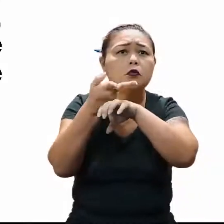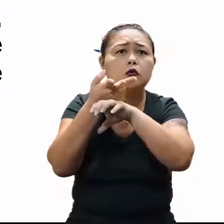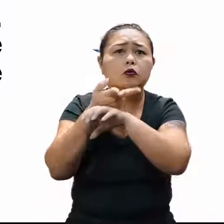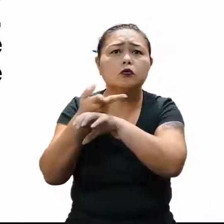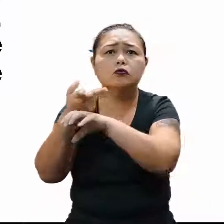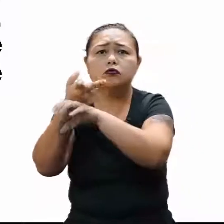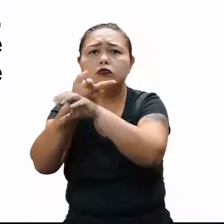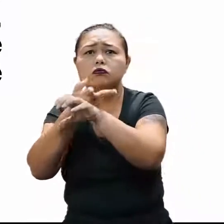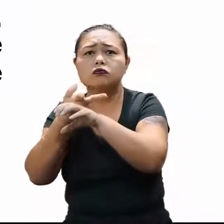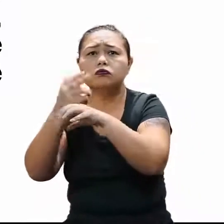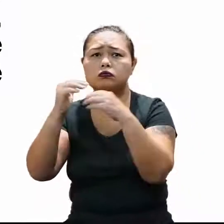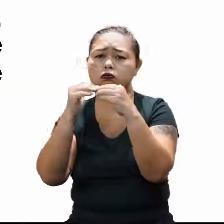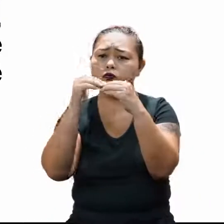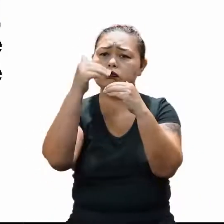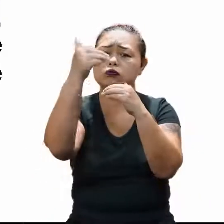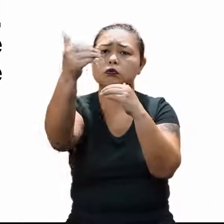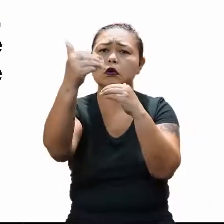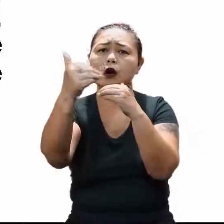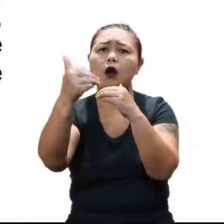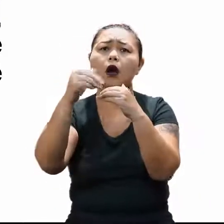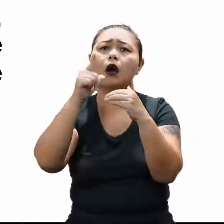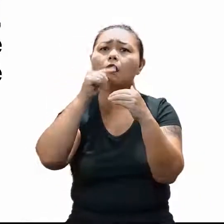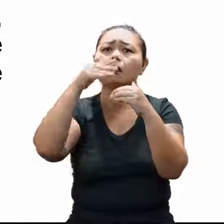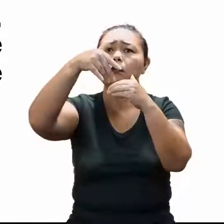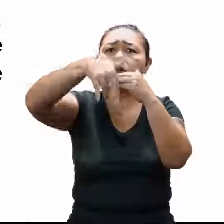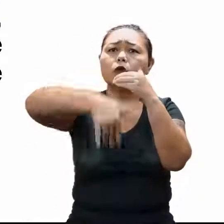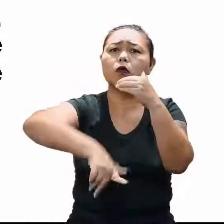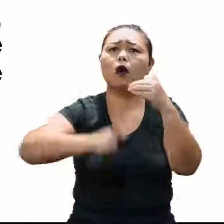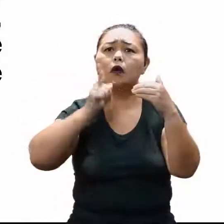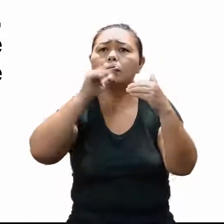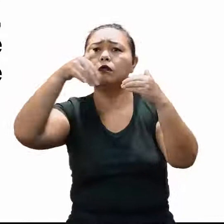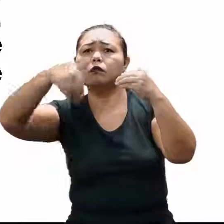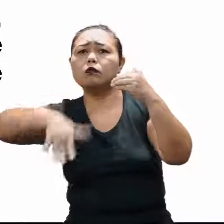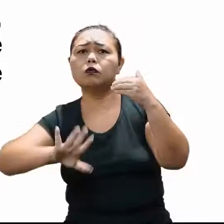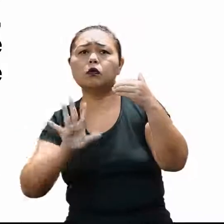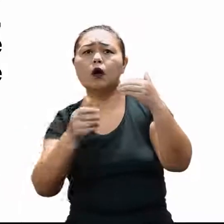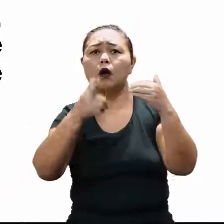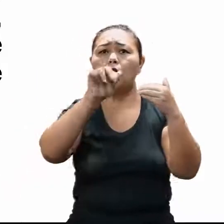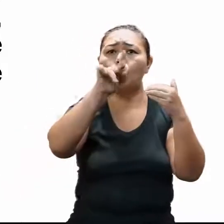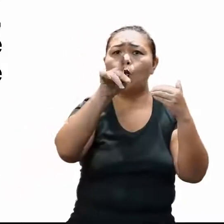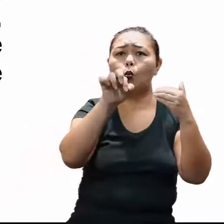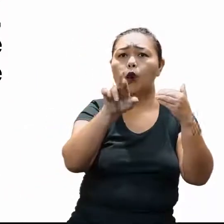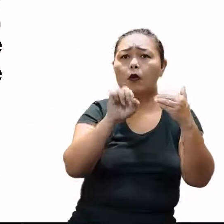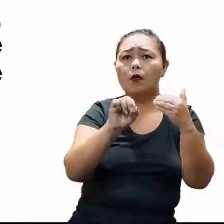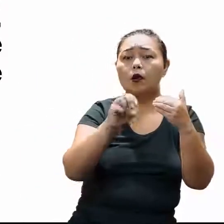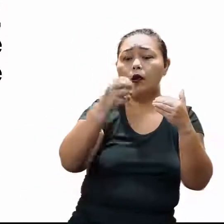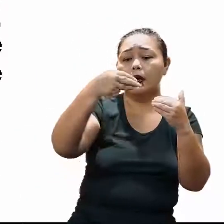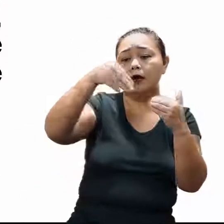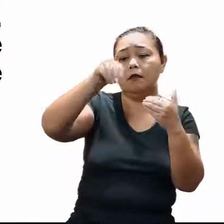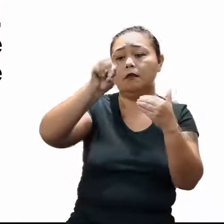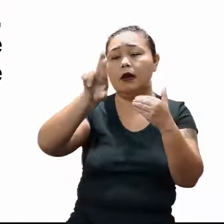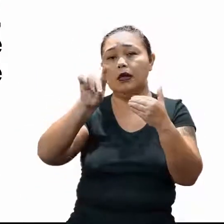localizar as cabeceiras que davam para o Guaporé, para o Madeira e para o Tapajós.